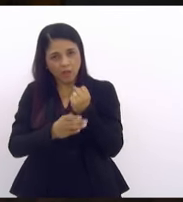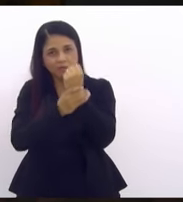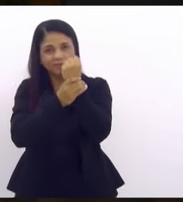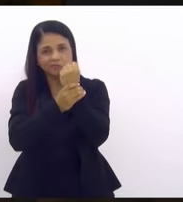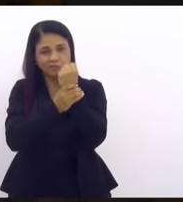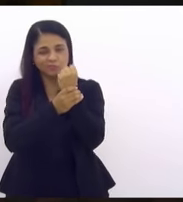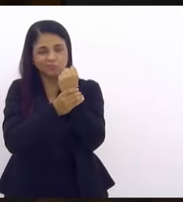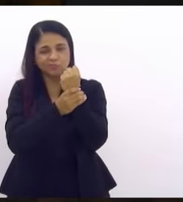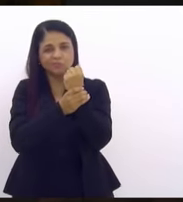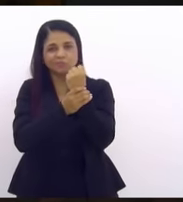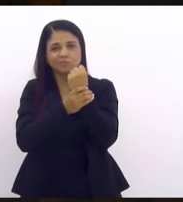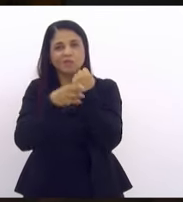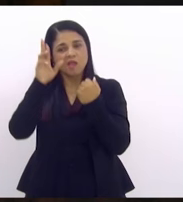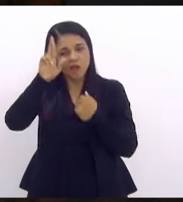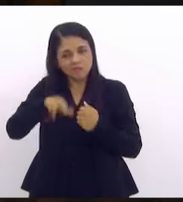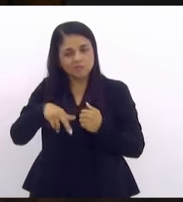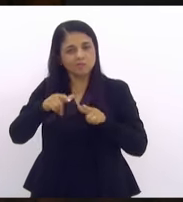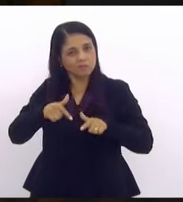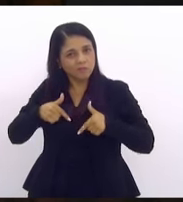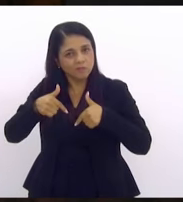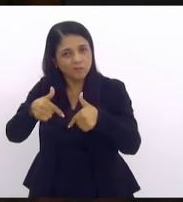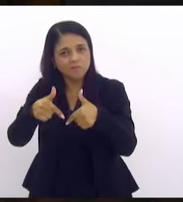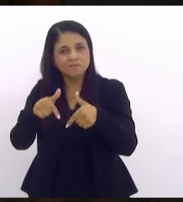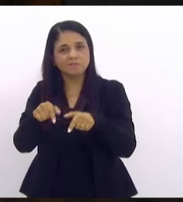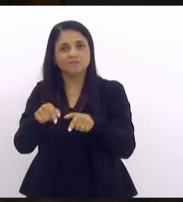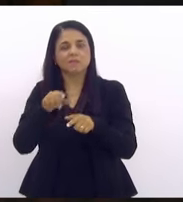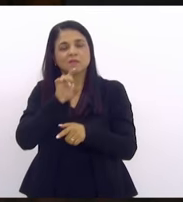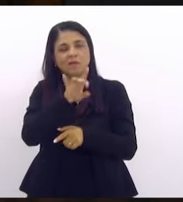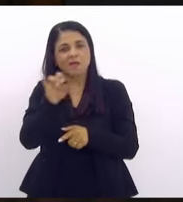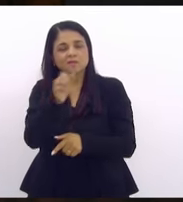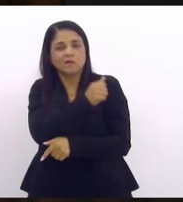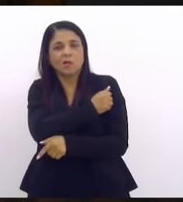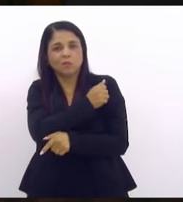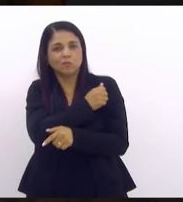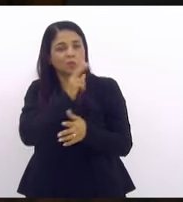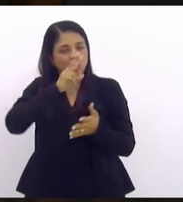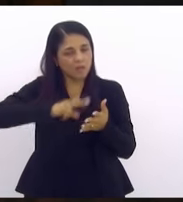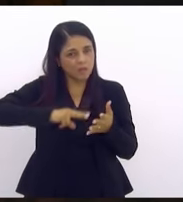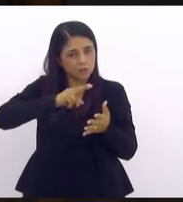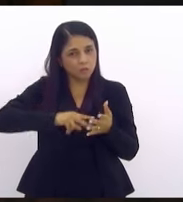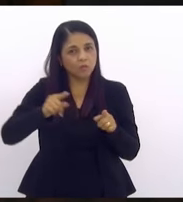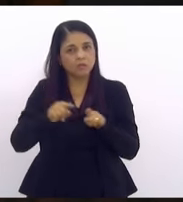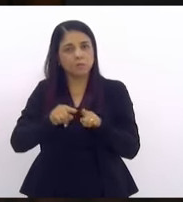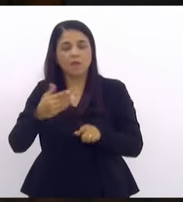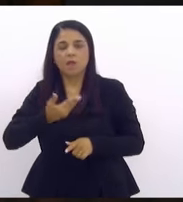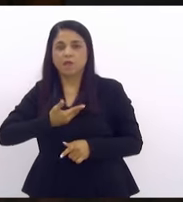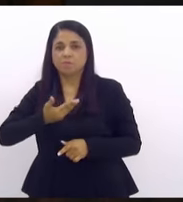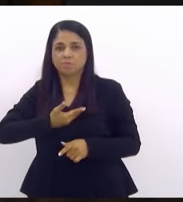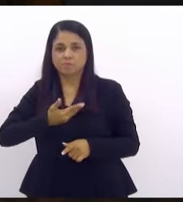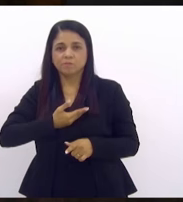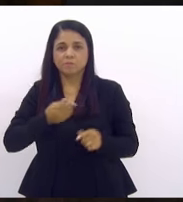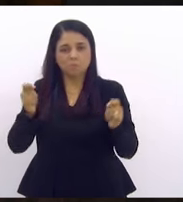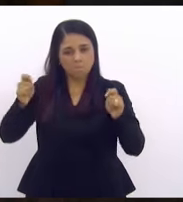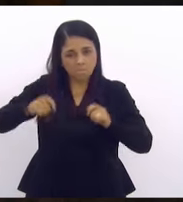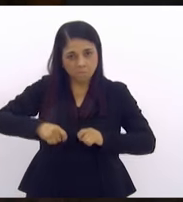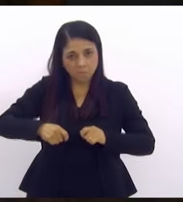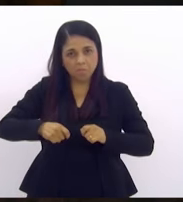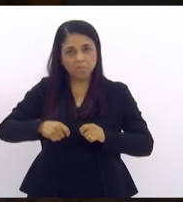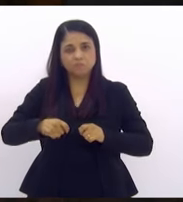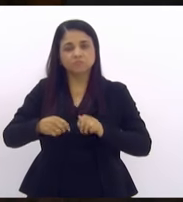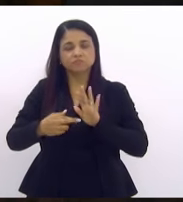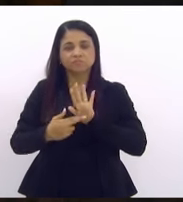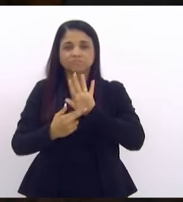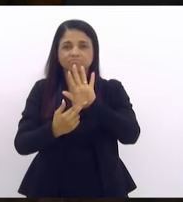razão dessa atuação e por cada aluno leitor e cada colega que tanto podem